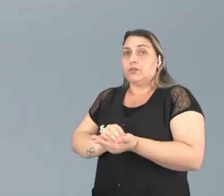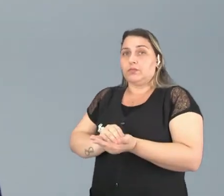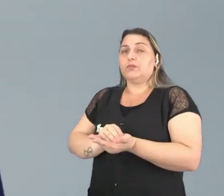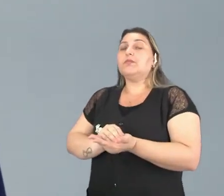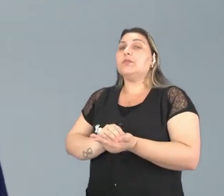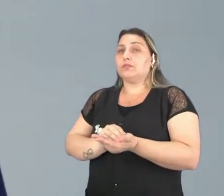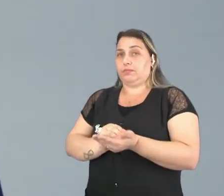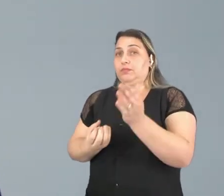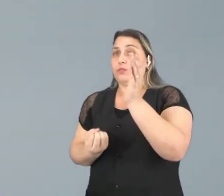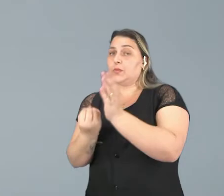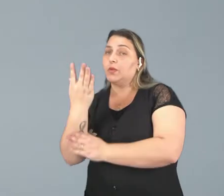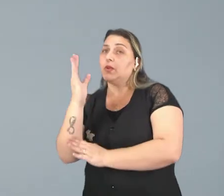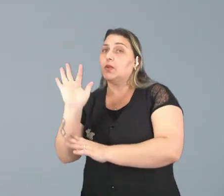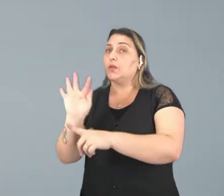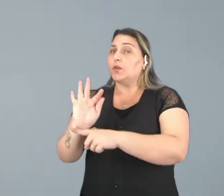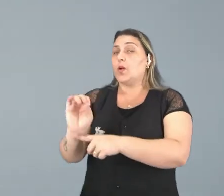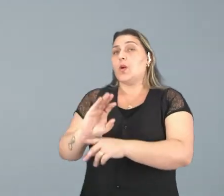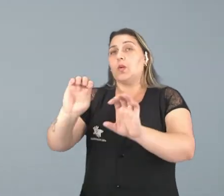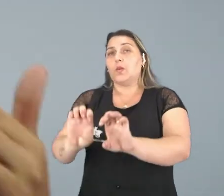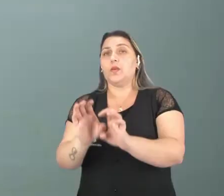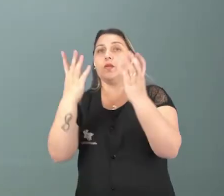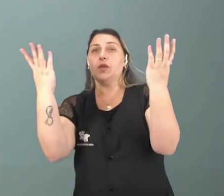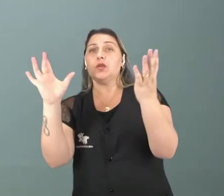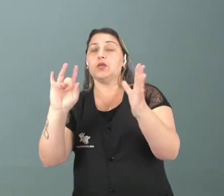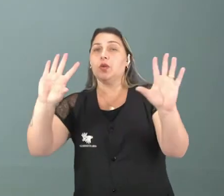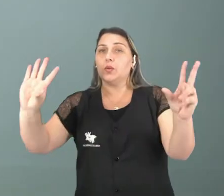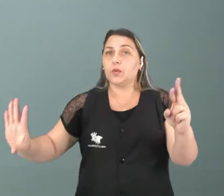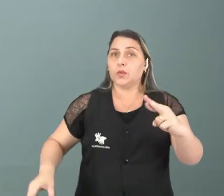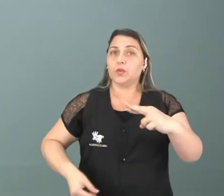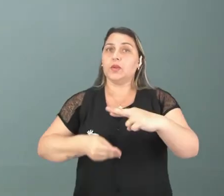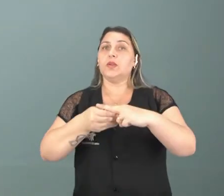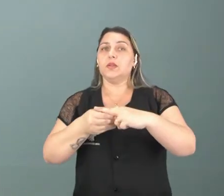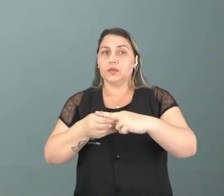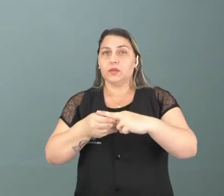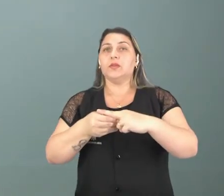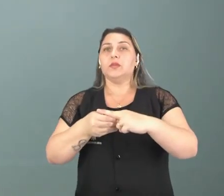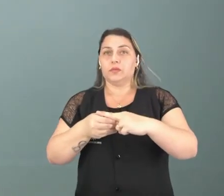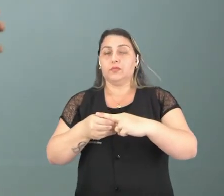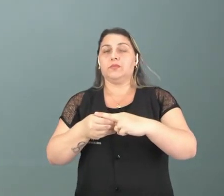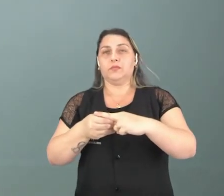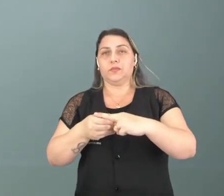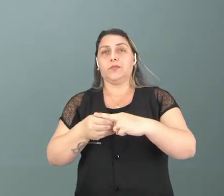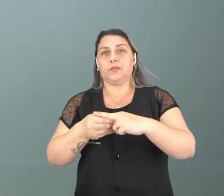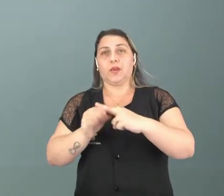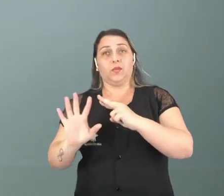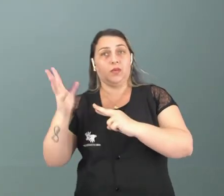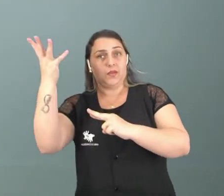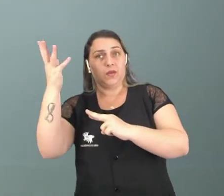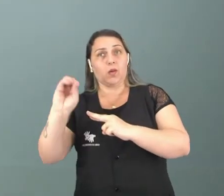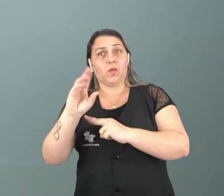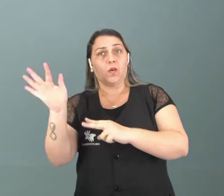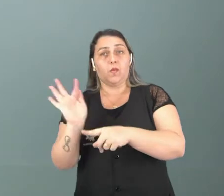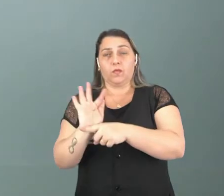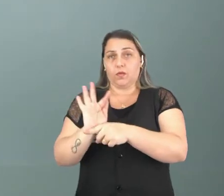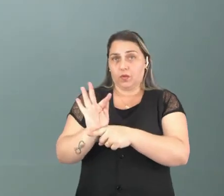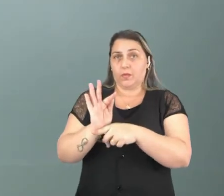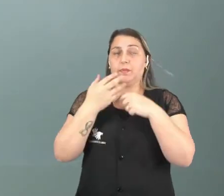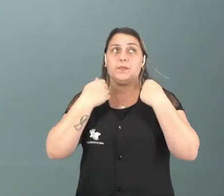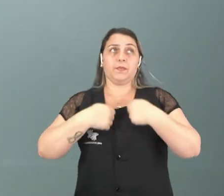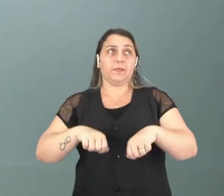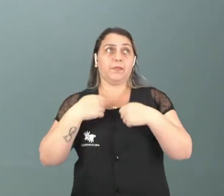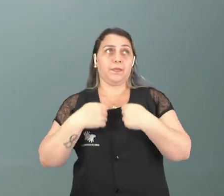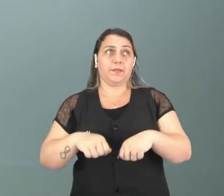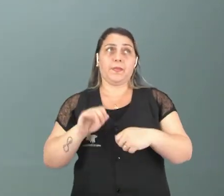quem produziu o filme ou o evento. Eu apenas estou fazendo uma resenha sobre aquele ou obra ou fato, tá bom? Então eu preciso